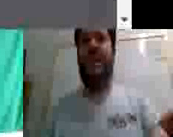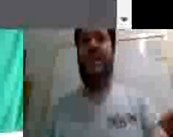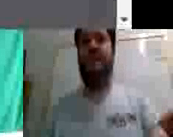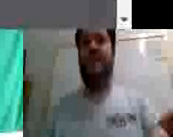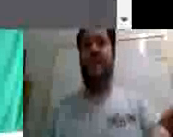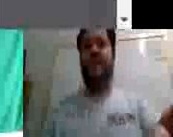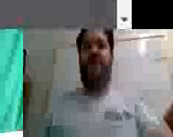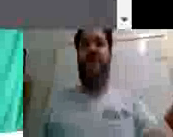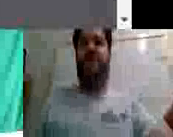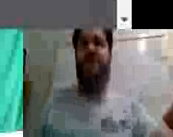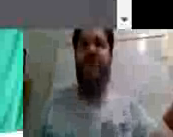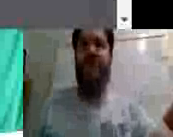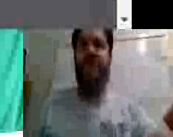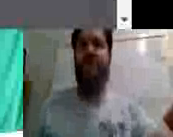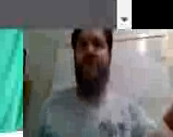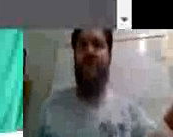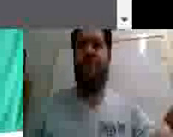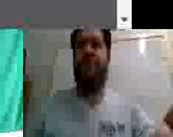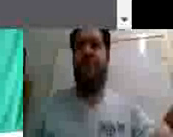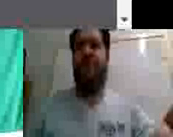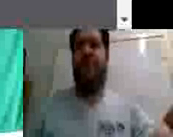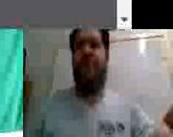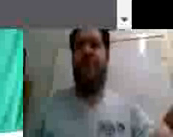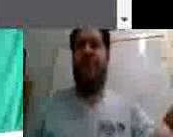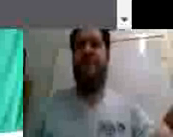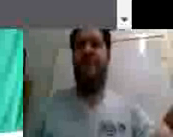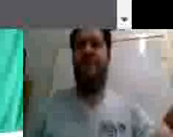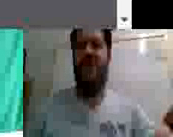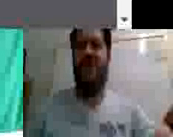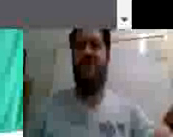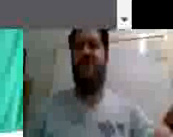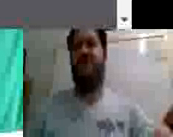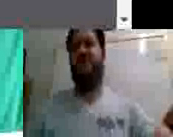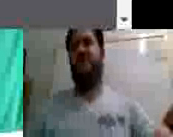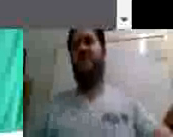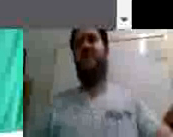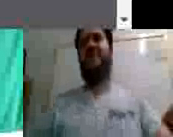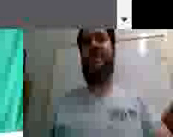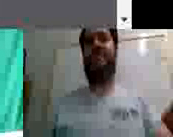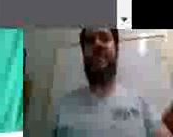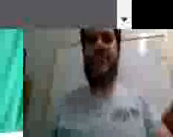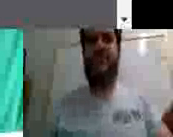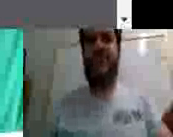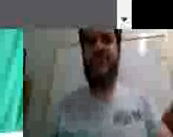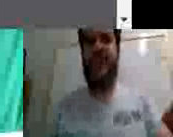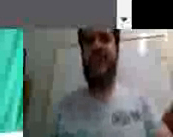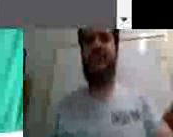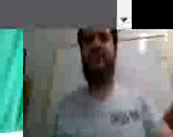você colocar mais um apóstrofo aqui, ó, tá vendo em preto ou não? Tá vendo aqui ou não, pessoal?